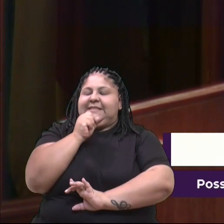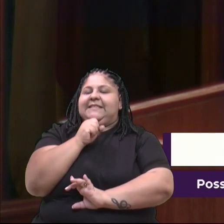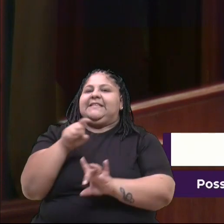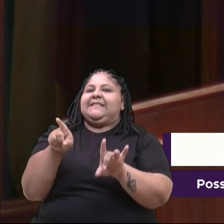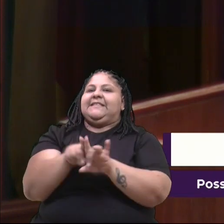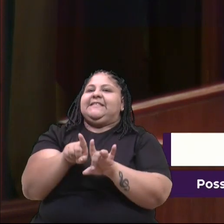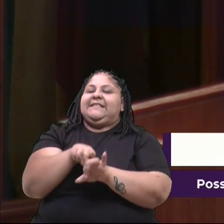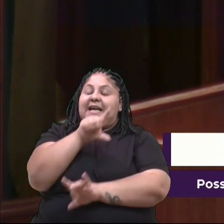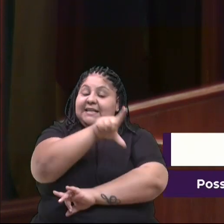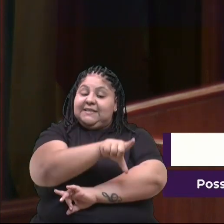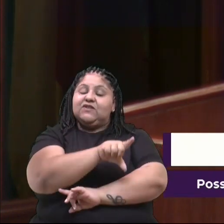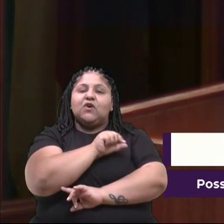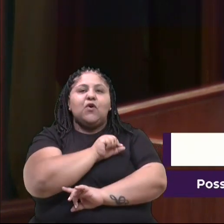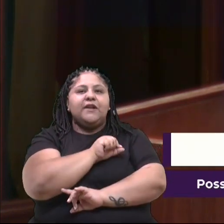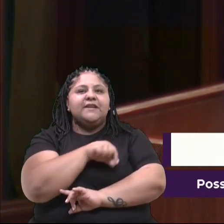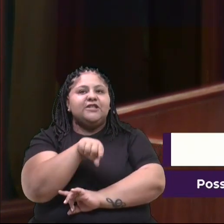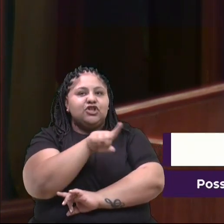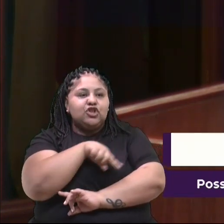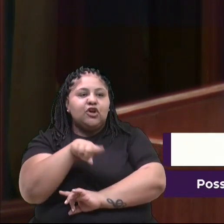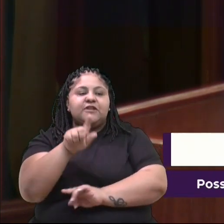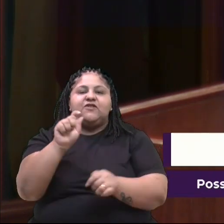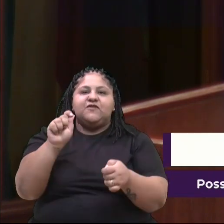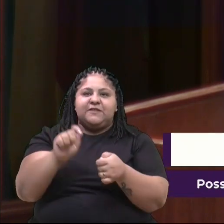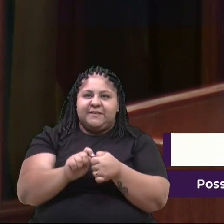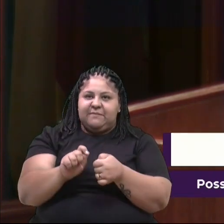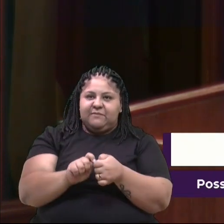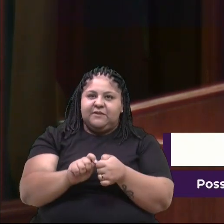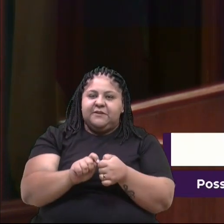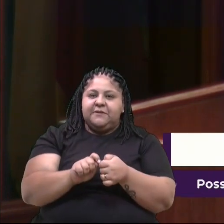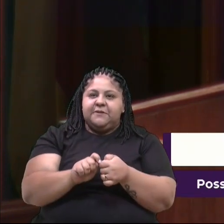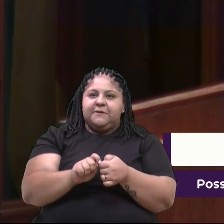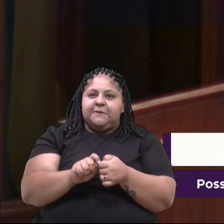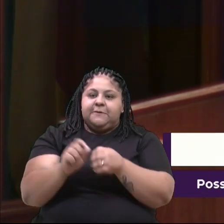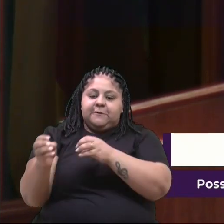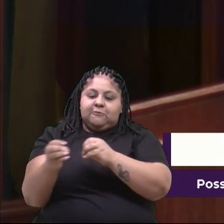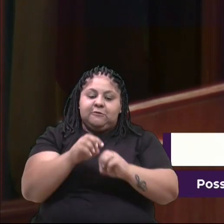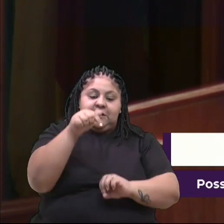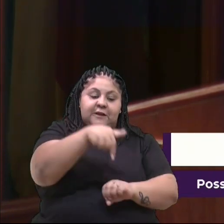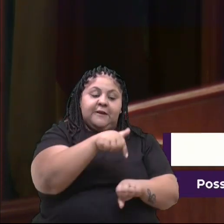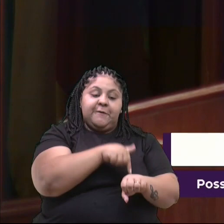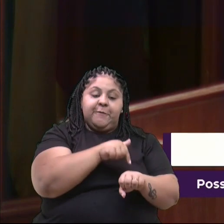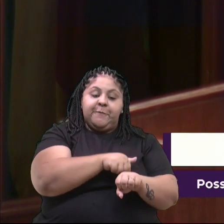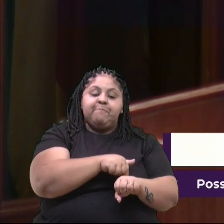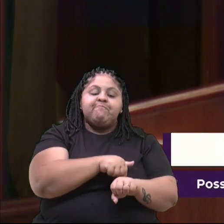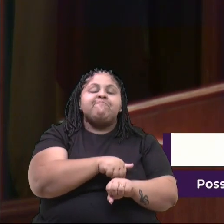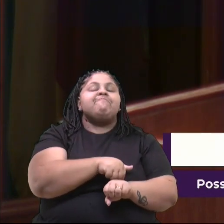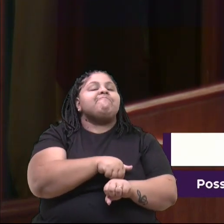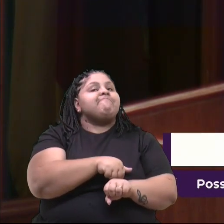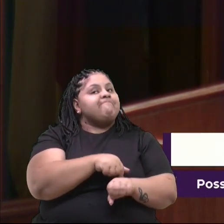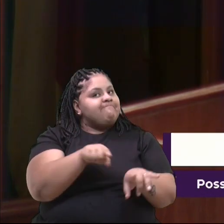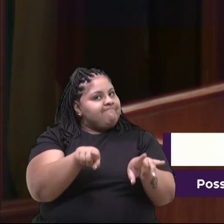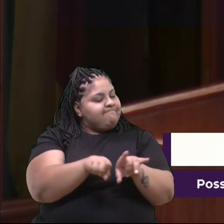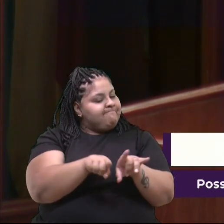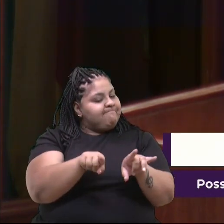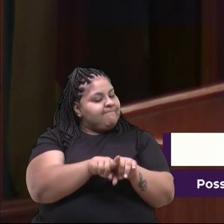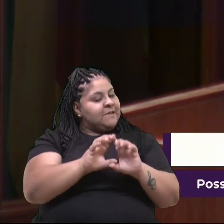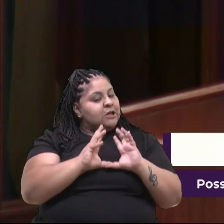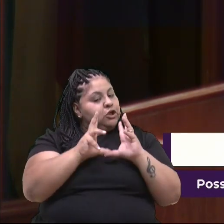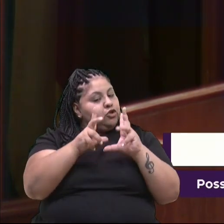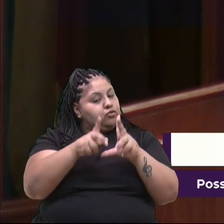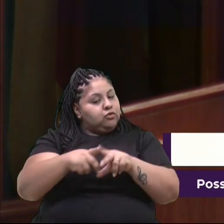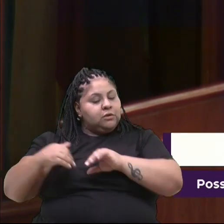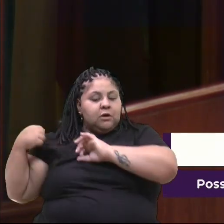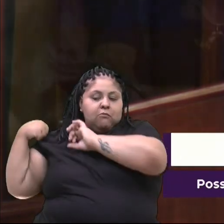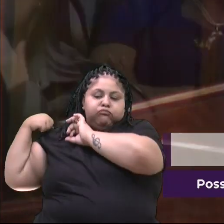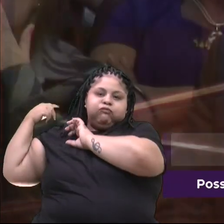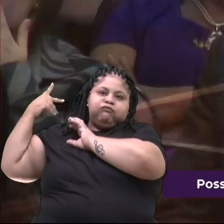as escolhas que nós fizemos, nos trouxeram a esse momento e aí sim, com toda essa bagagem,